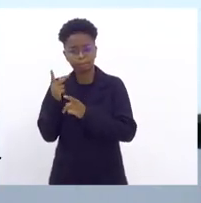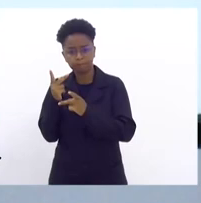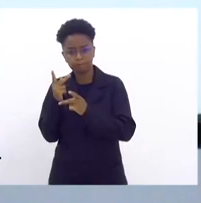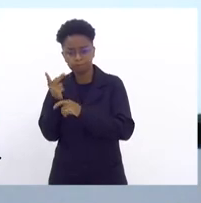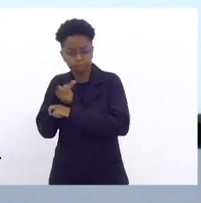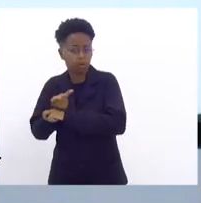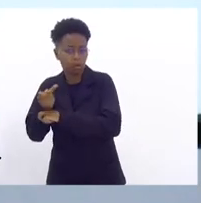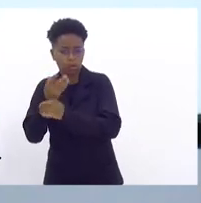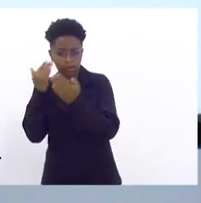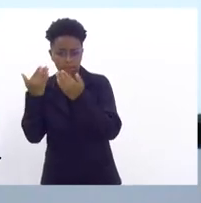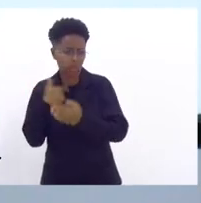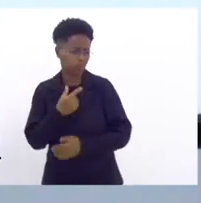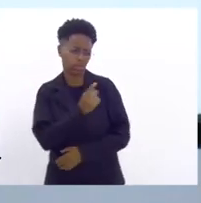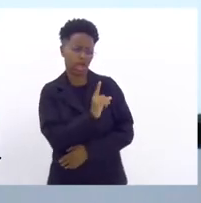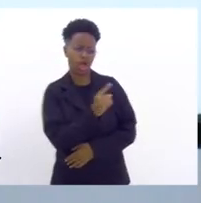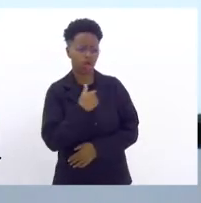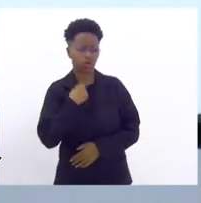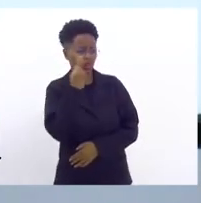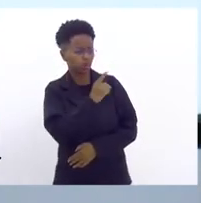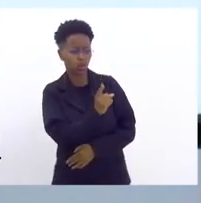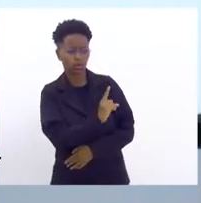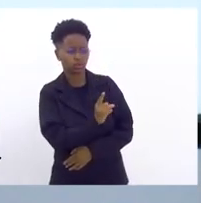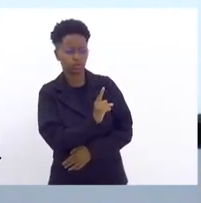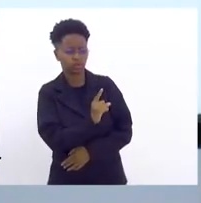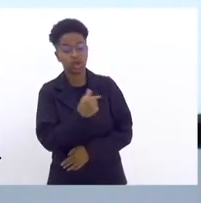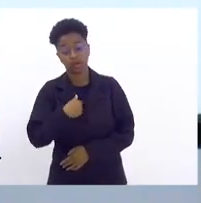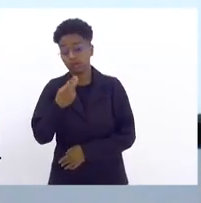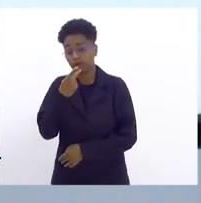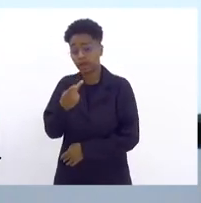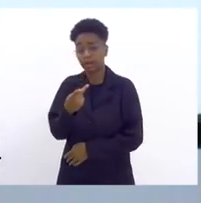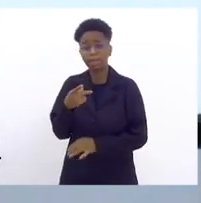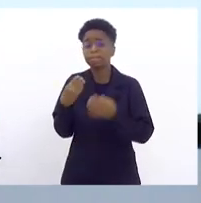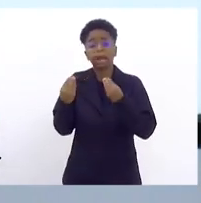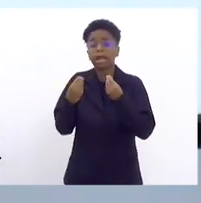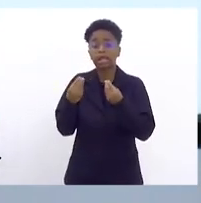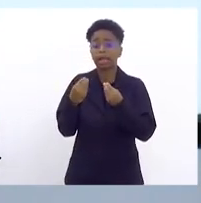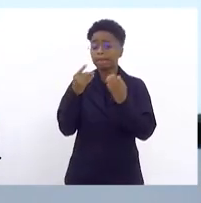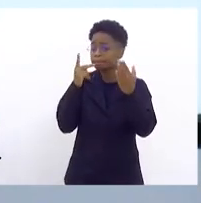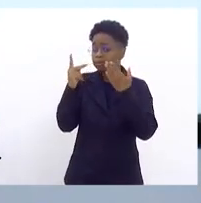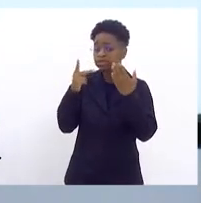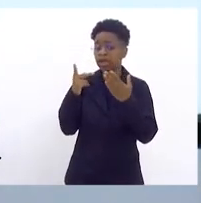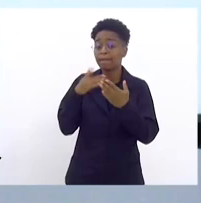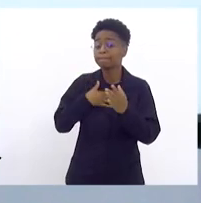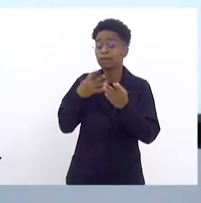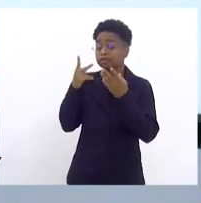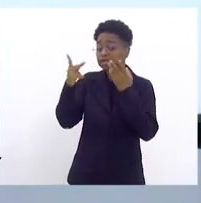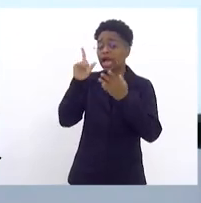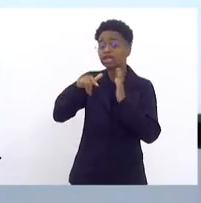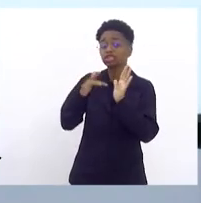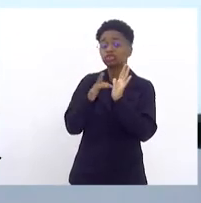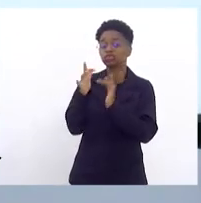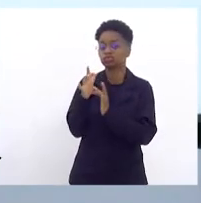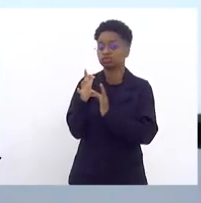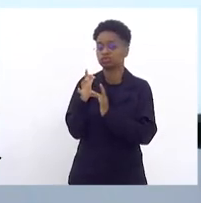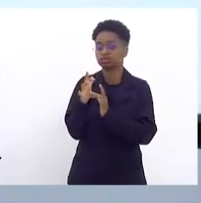eu não sou doido eu mesmo falava isso para que psiquiatra meu psiquiatra Jesus